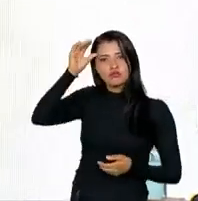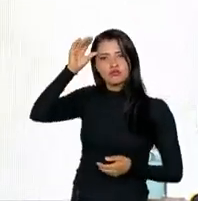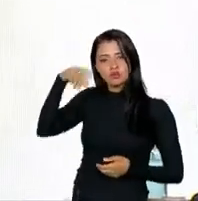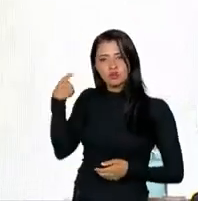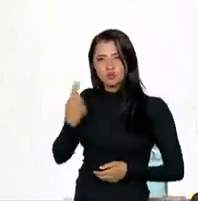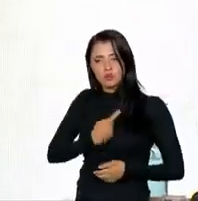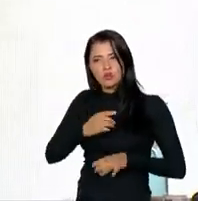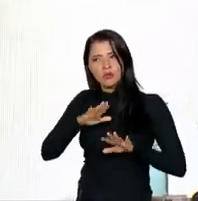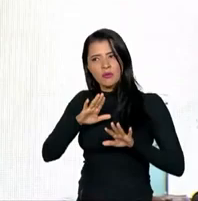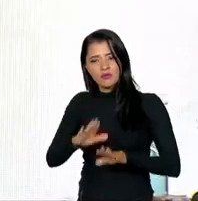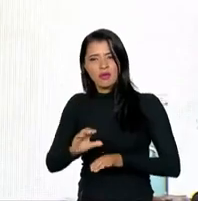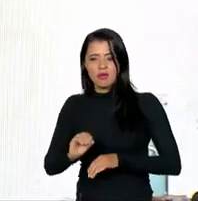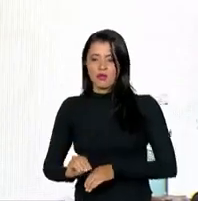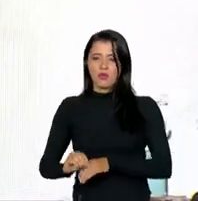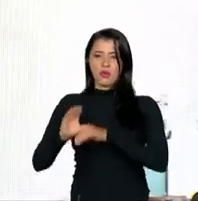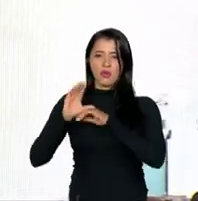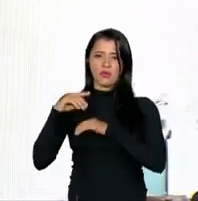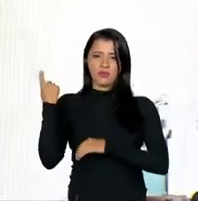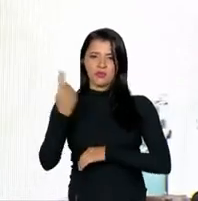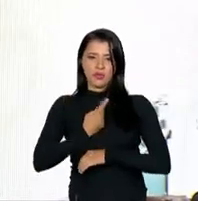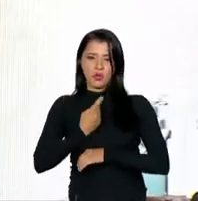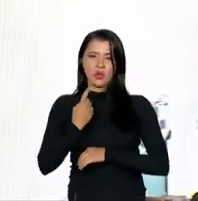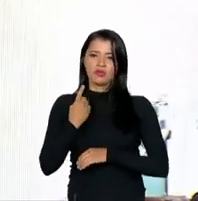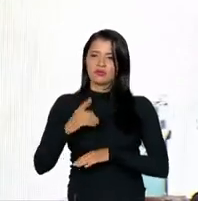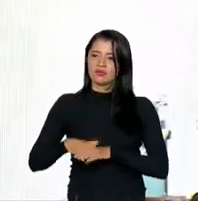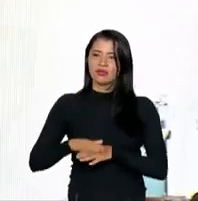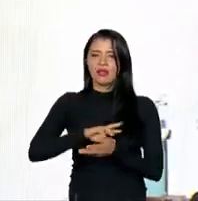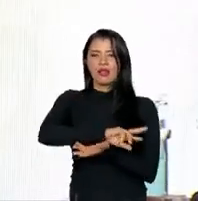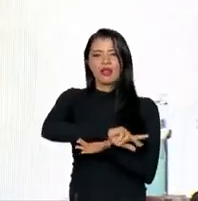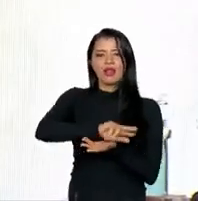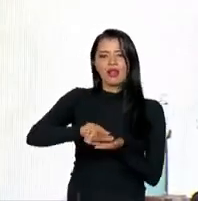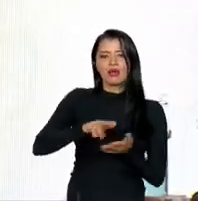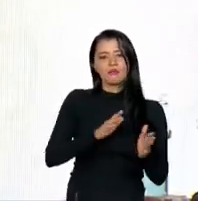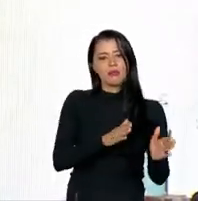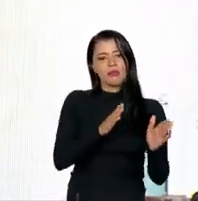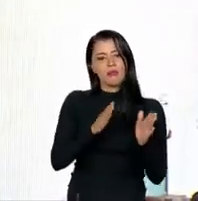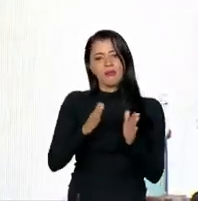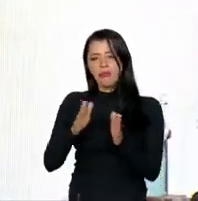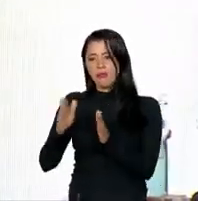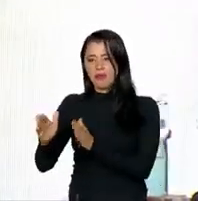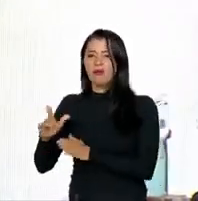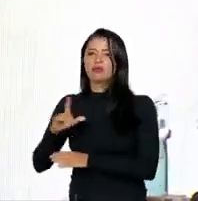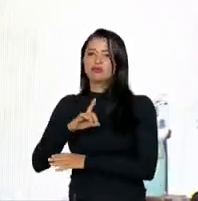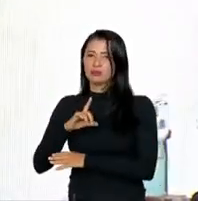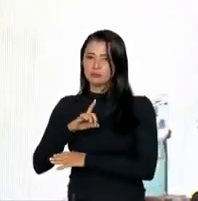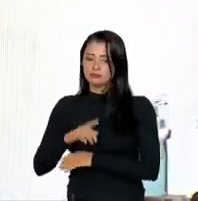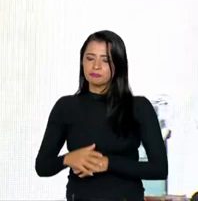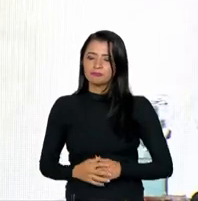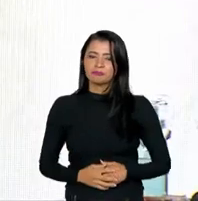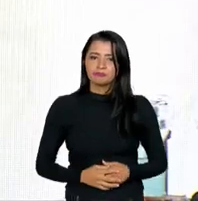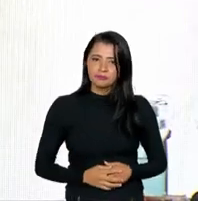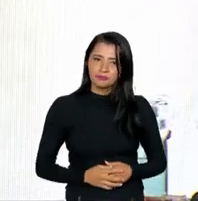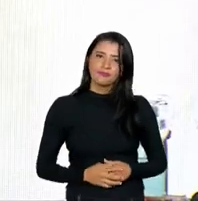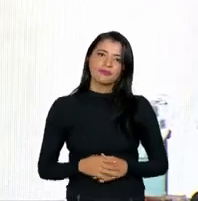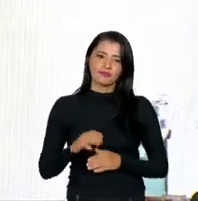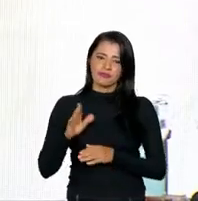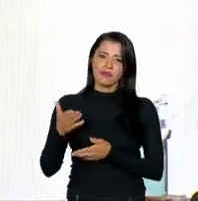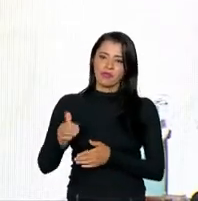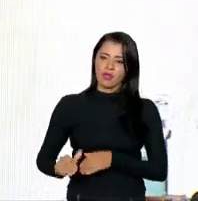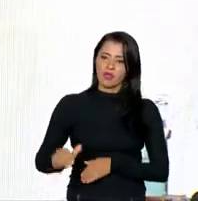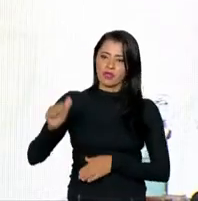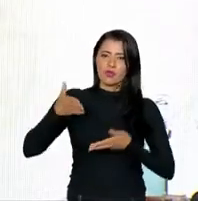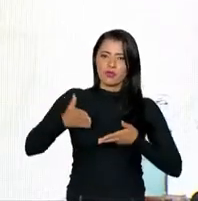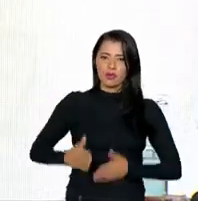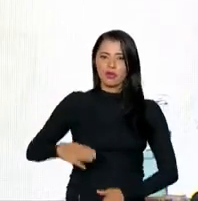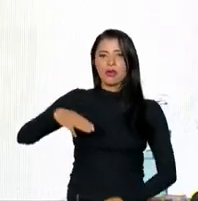que o conhecimento para a gente, ele perpassa por diversas etapas, né? Então, a gente nasceu e criou na Maré.